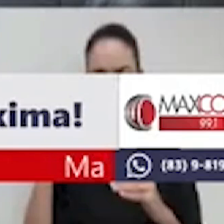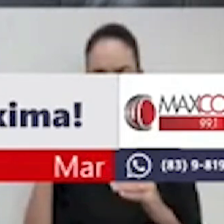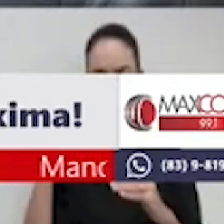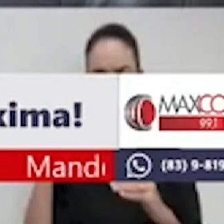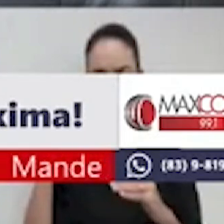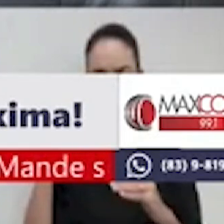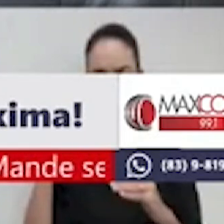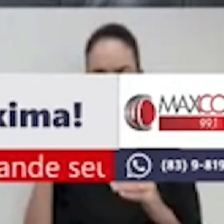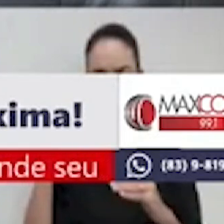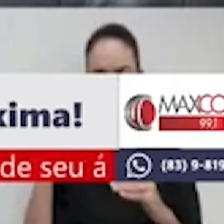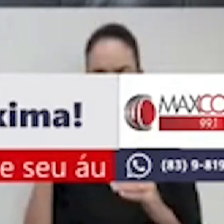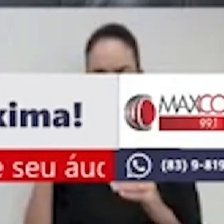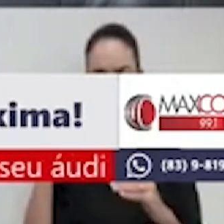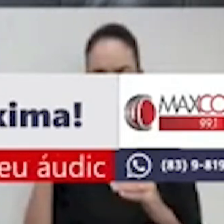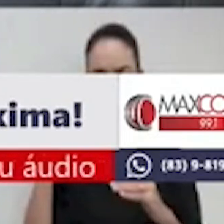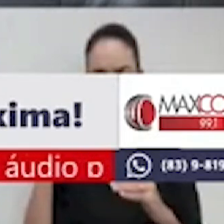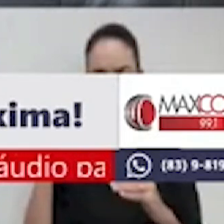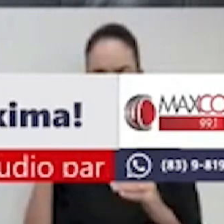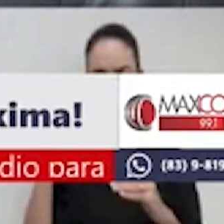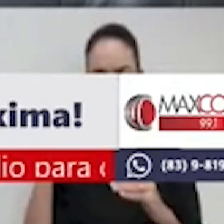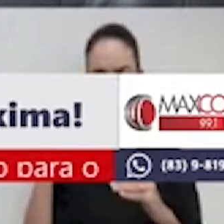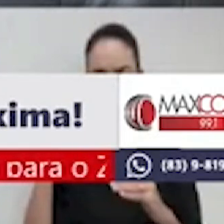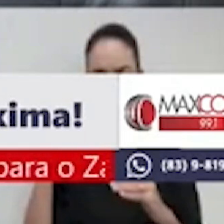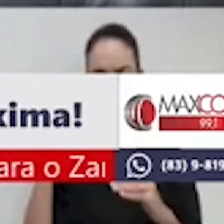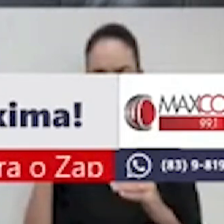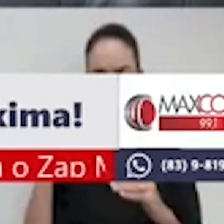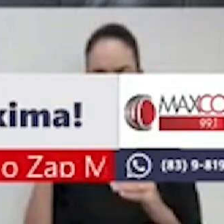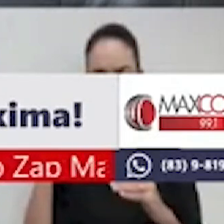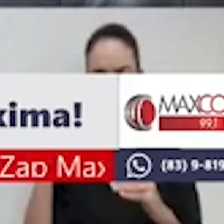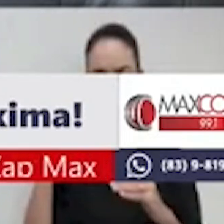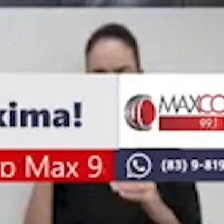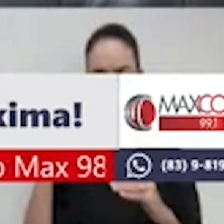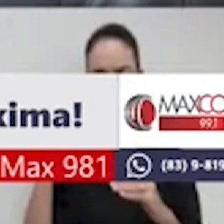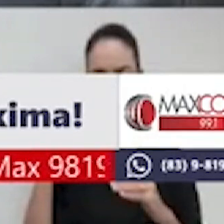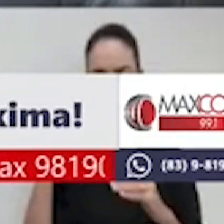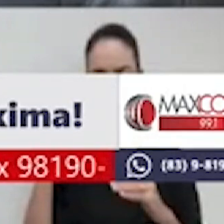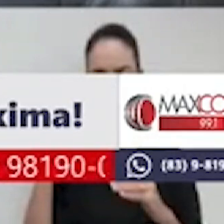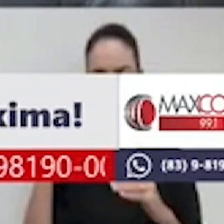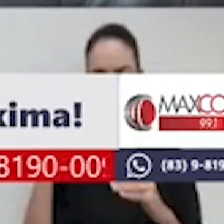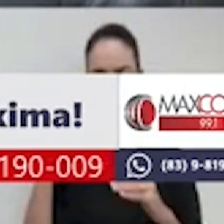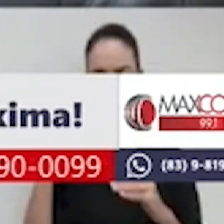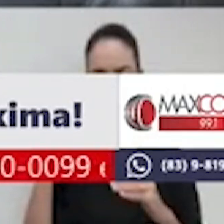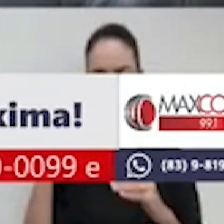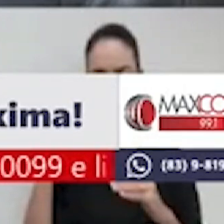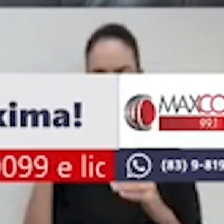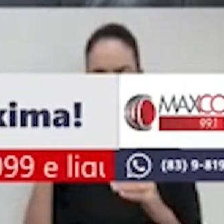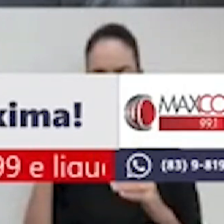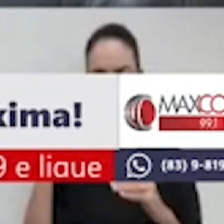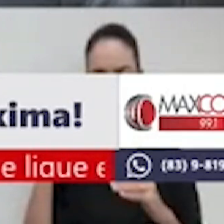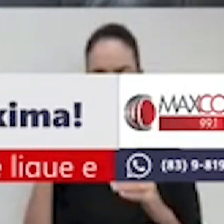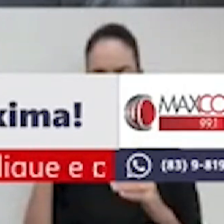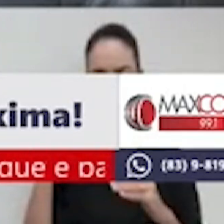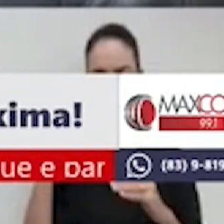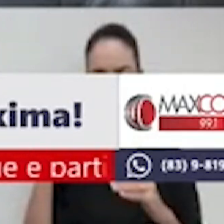que é uma administração que é um respeito aos mais pobres aos mais humildes né diferente a